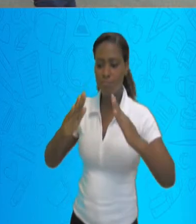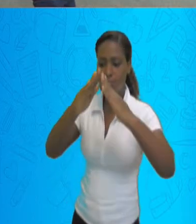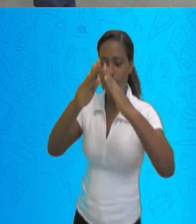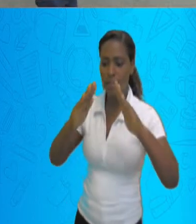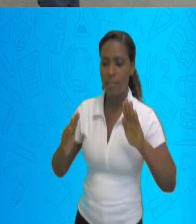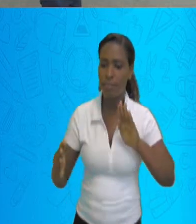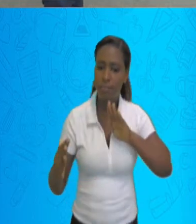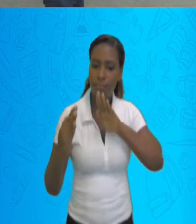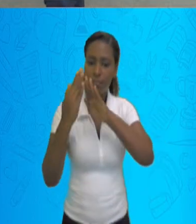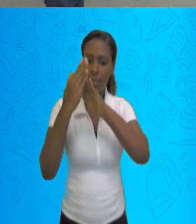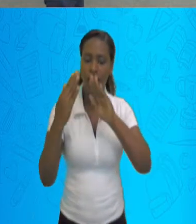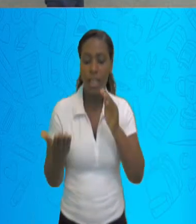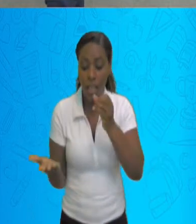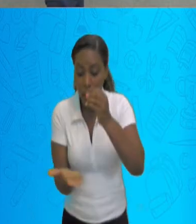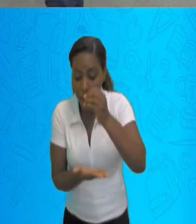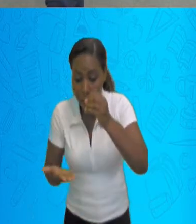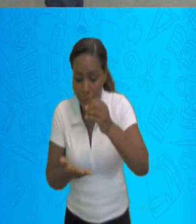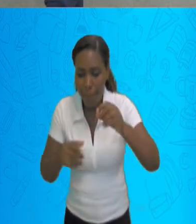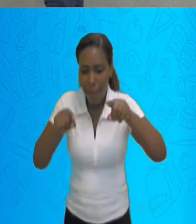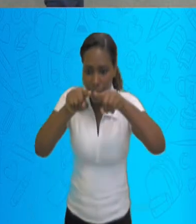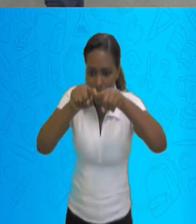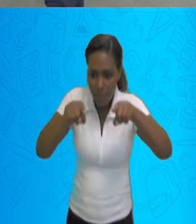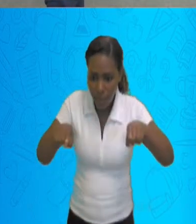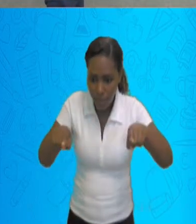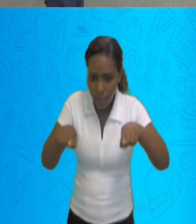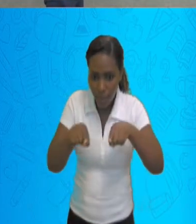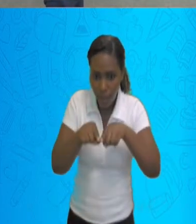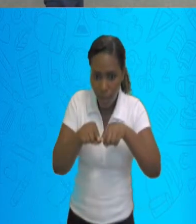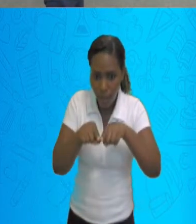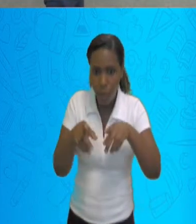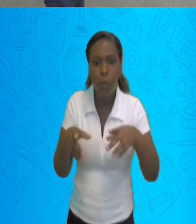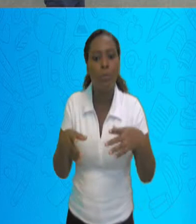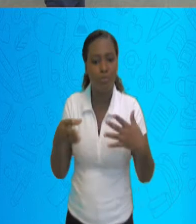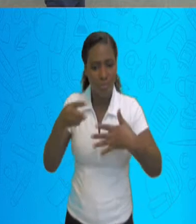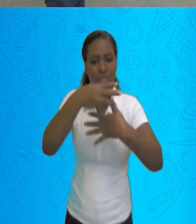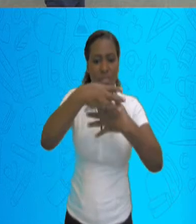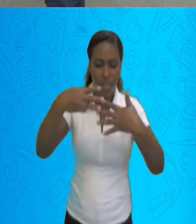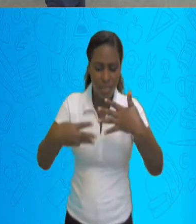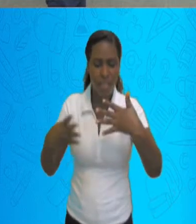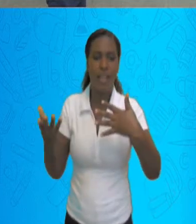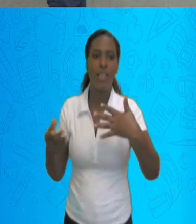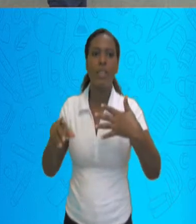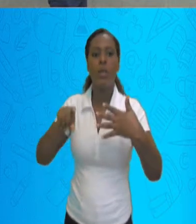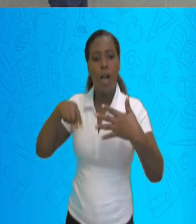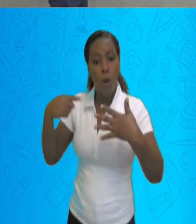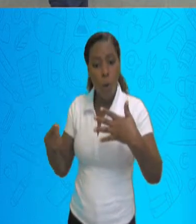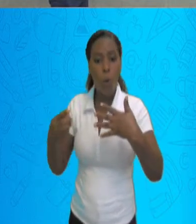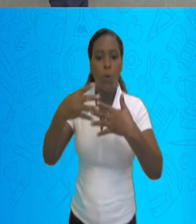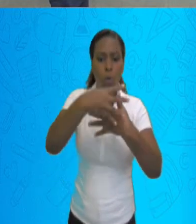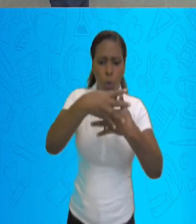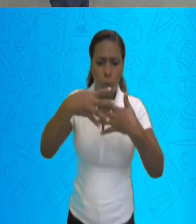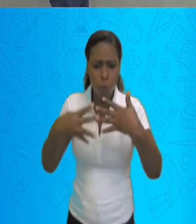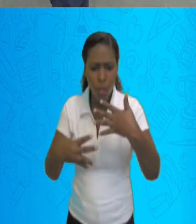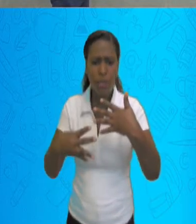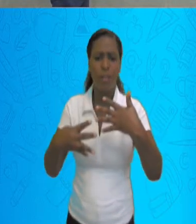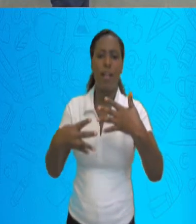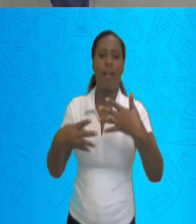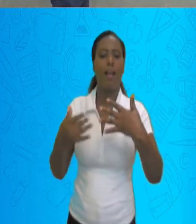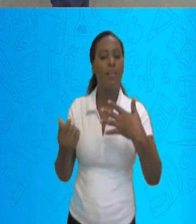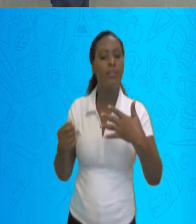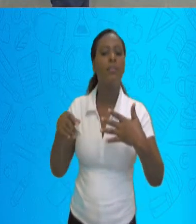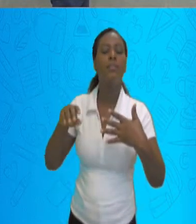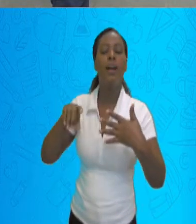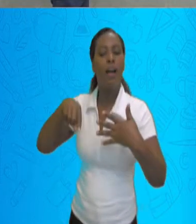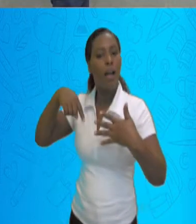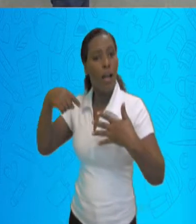né? A pirâmide quadrangular, que ela tem a base de um quadrado. A pirâmide pentagonal, que tem a base